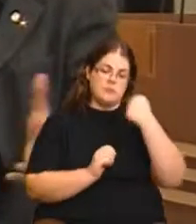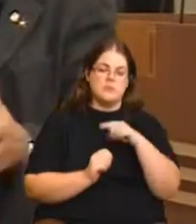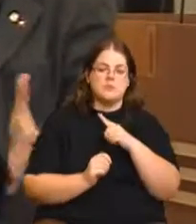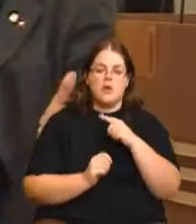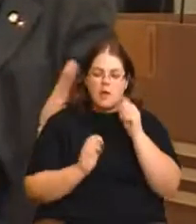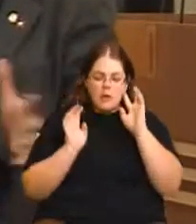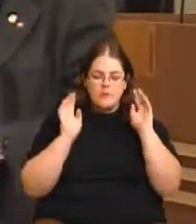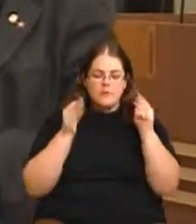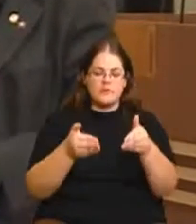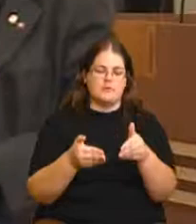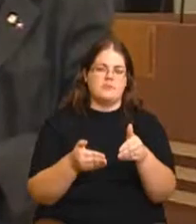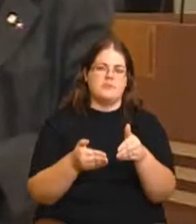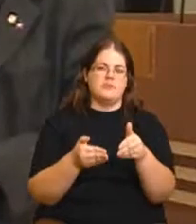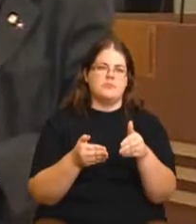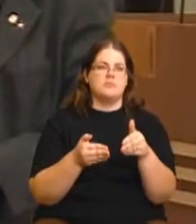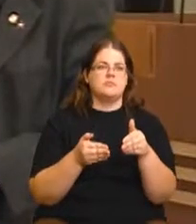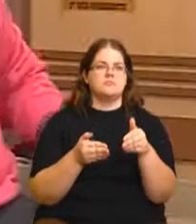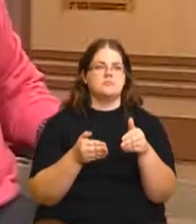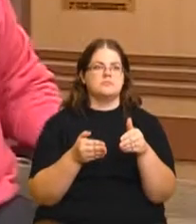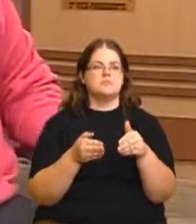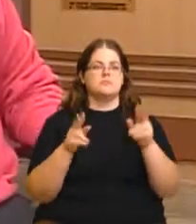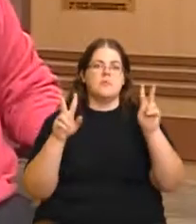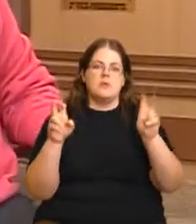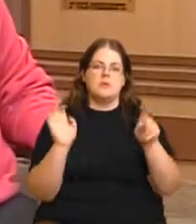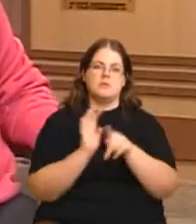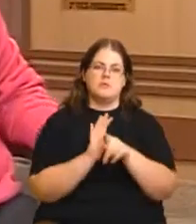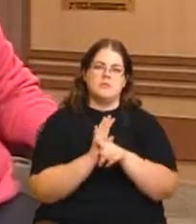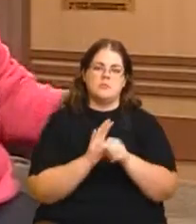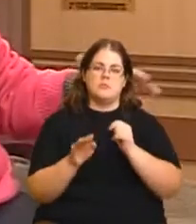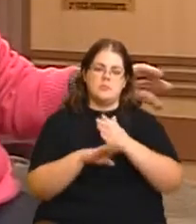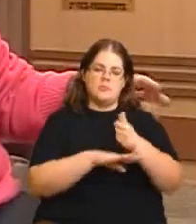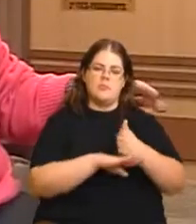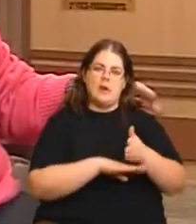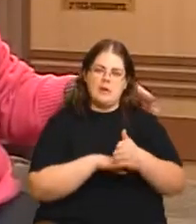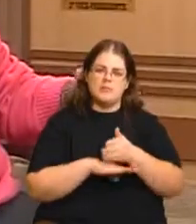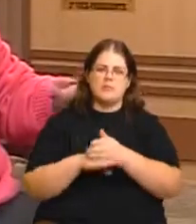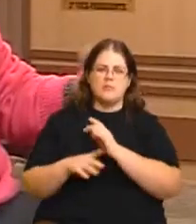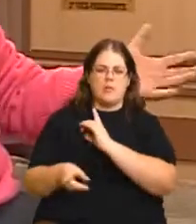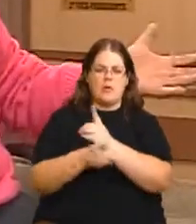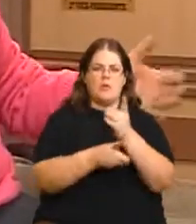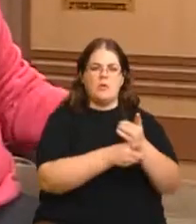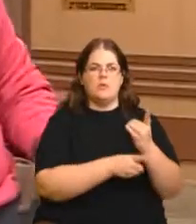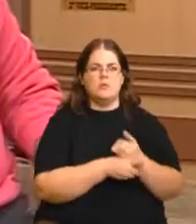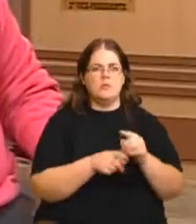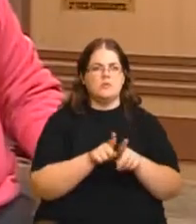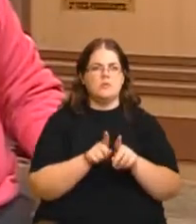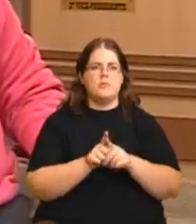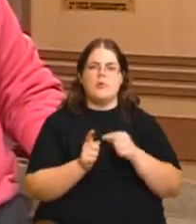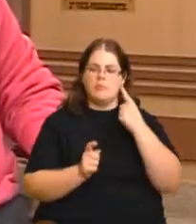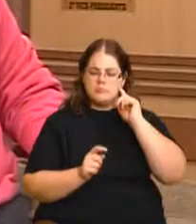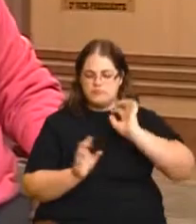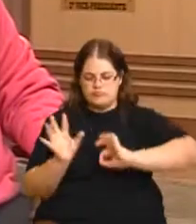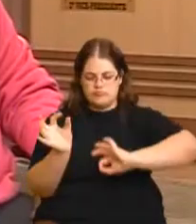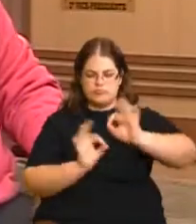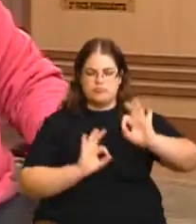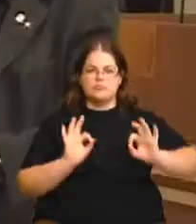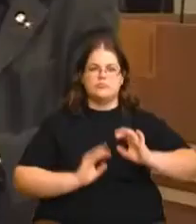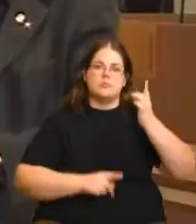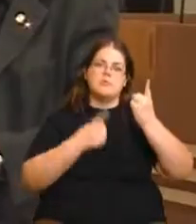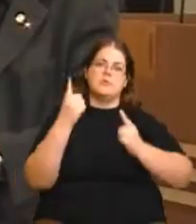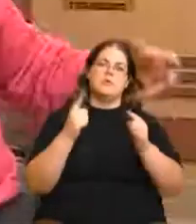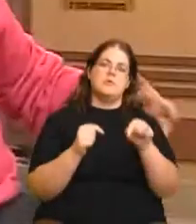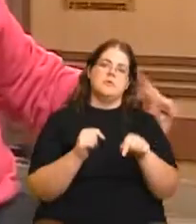E aí não vai ter recurso nunca para tudo. E é outro tema que eu sei que o vereador tratou e já participou de alguns encontros sobre a própria cadeia produtiva do Carnaval, né?